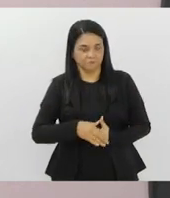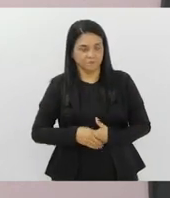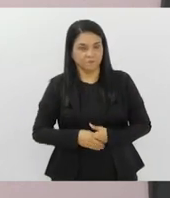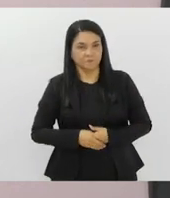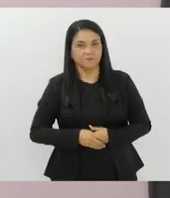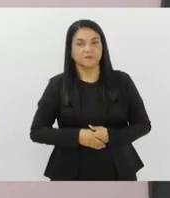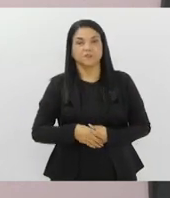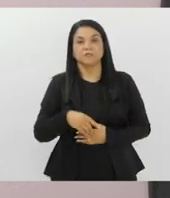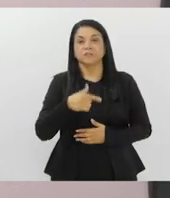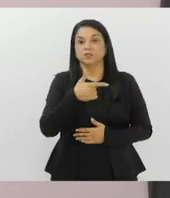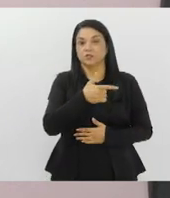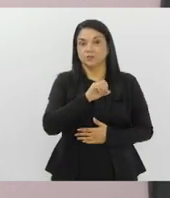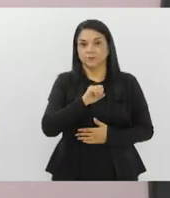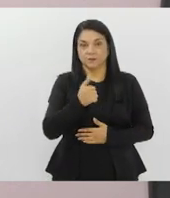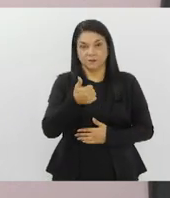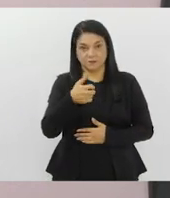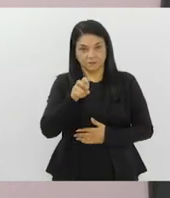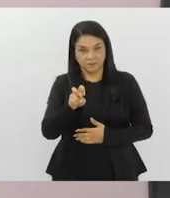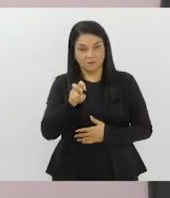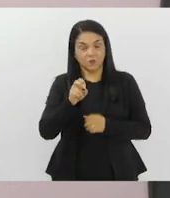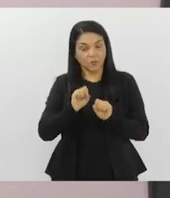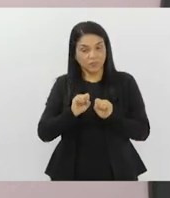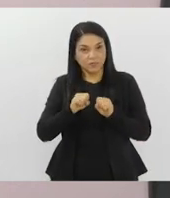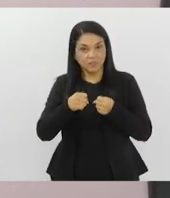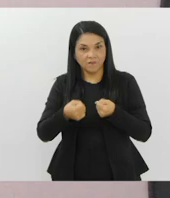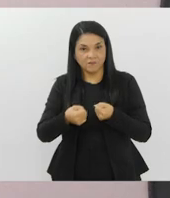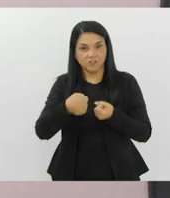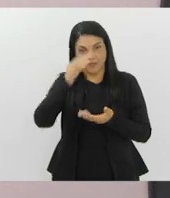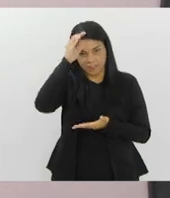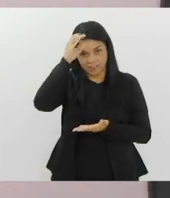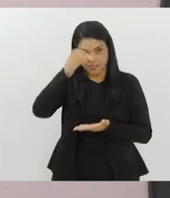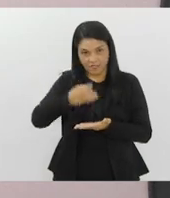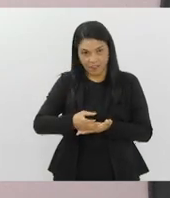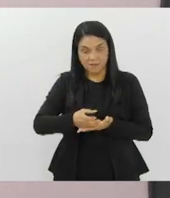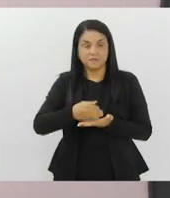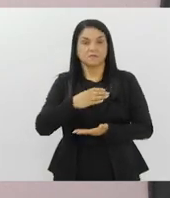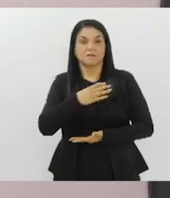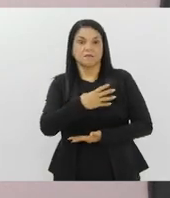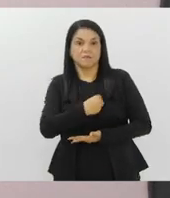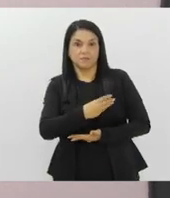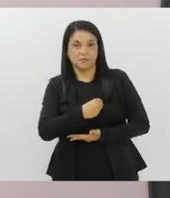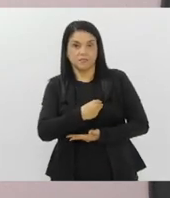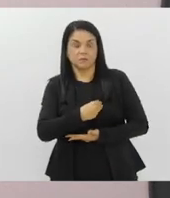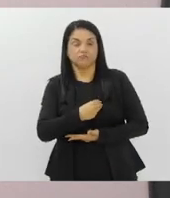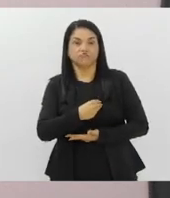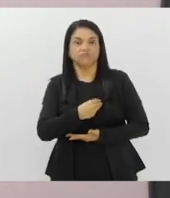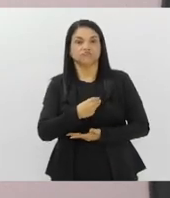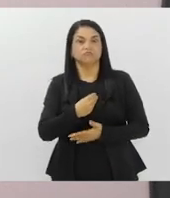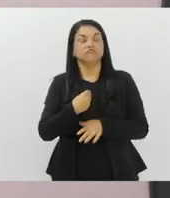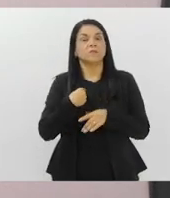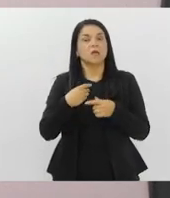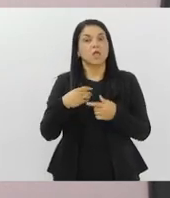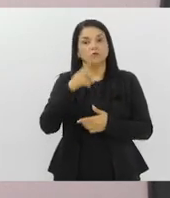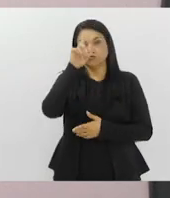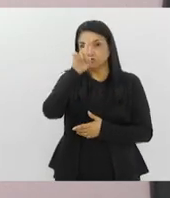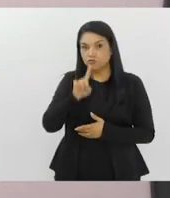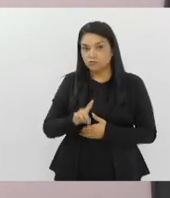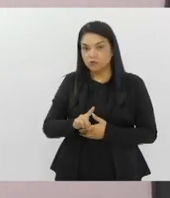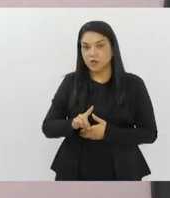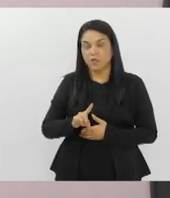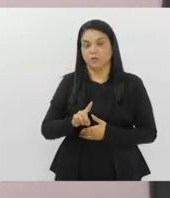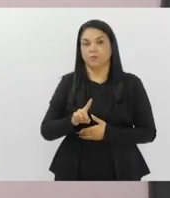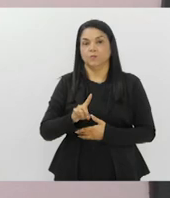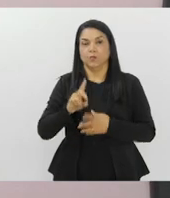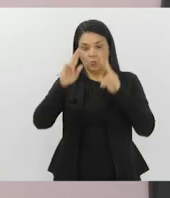Em 2015, eu defendi a tese de que a amamentação é uma prática feminina, um direito humano, que